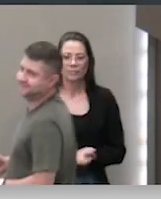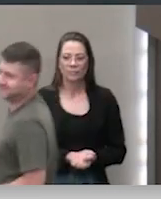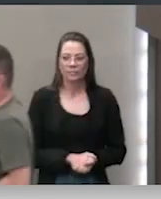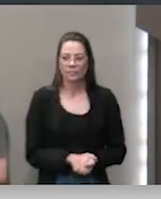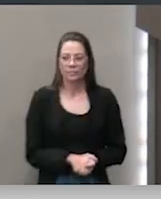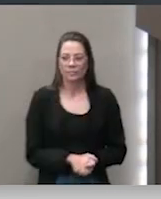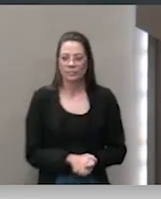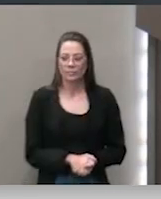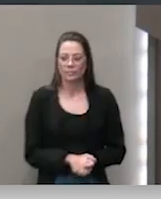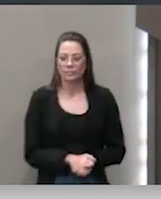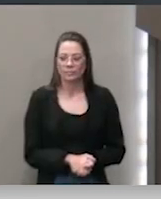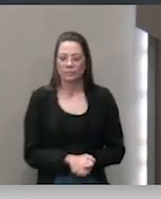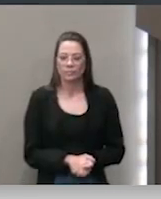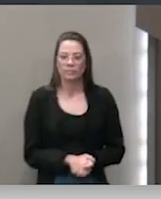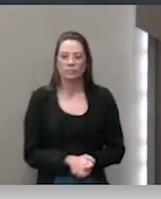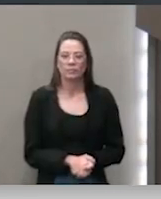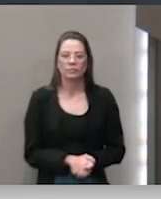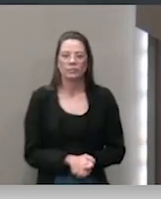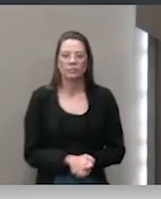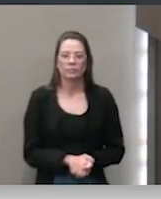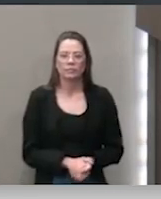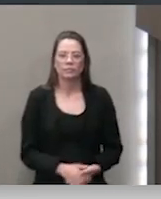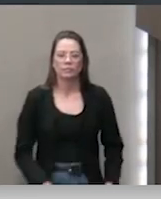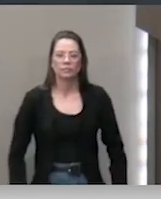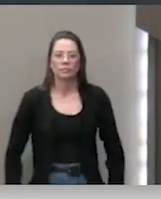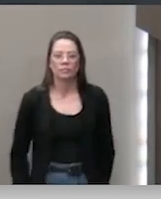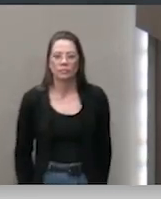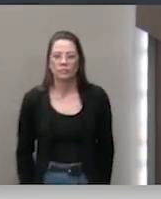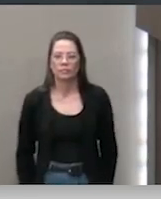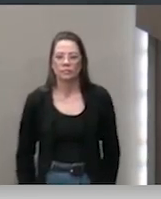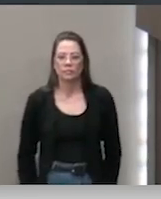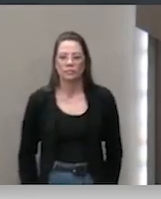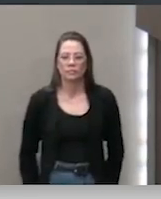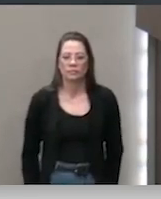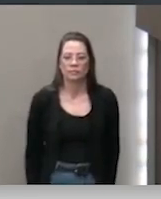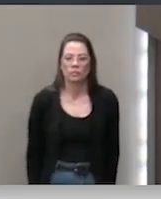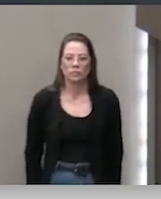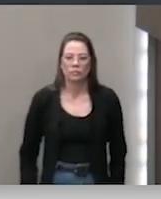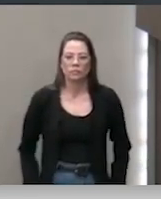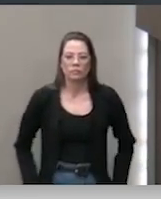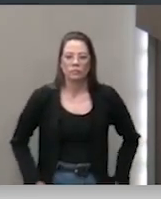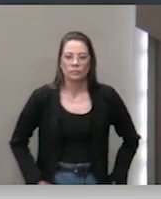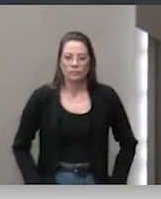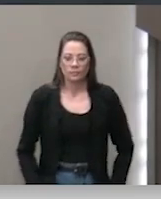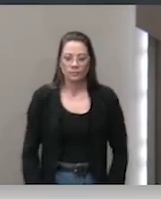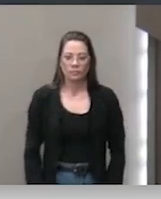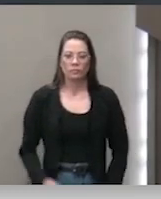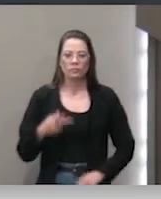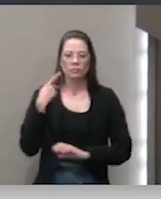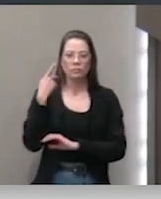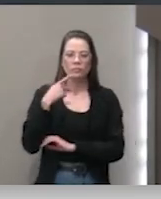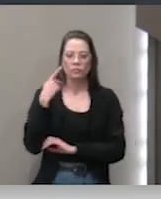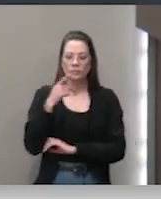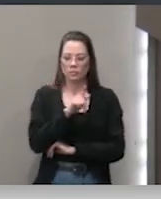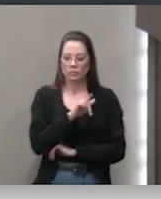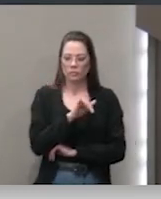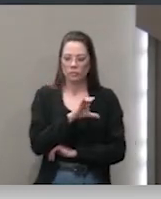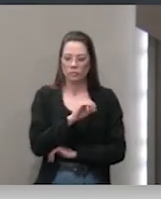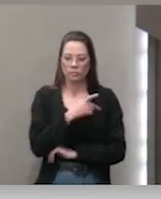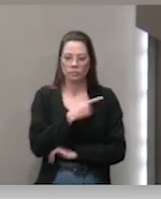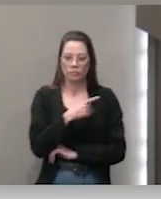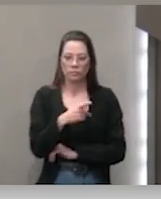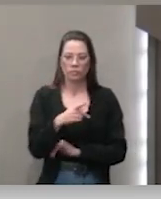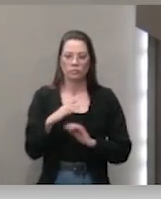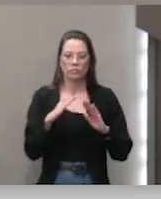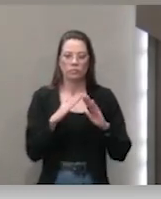Rafael Luiz Colucci, isso aí? Luiz Rafael ou Rafael Luiz Colucci? Vulgo Fofão. Vereador Gil, presidente dessa